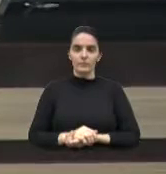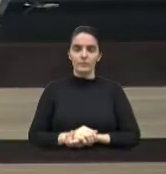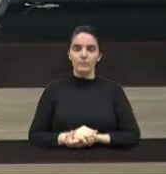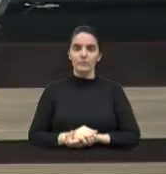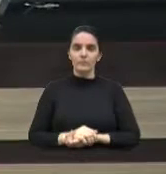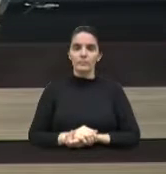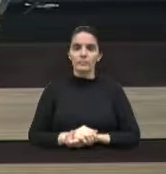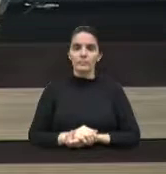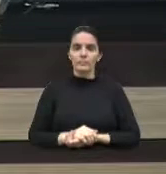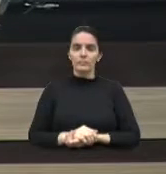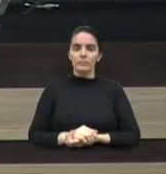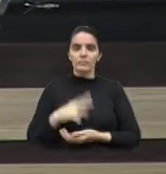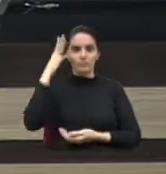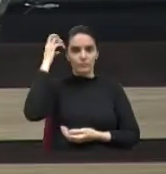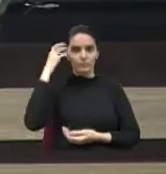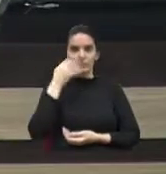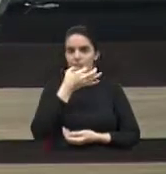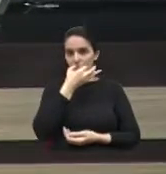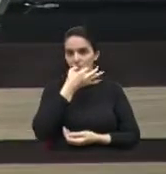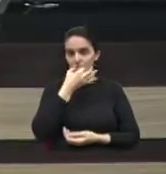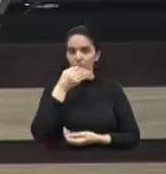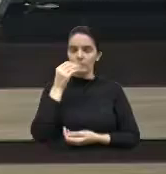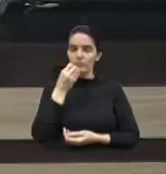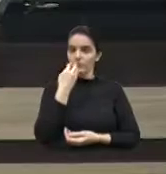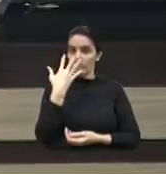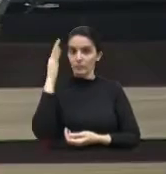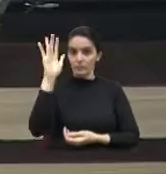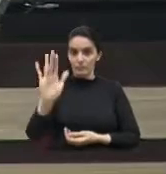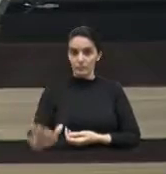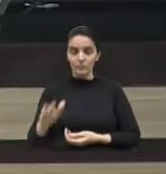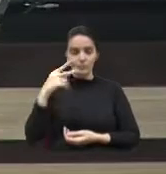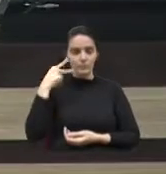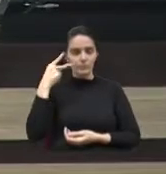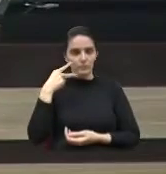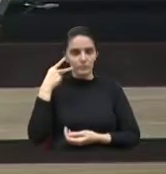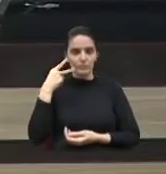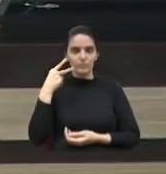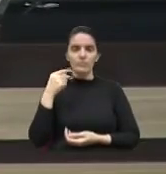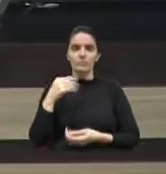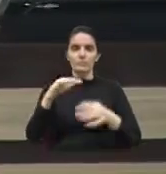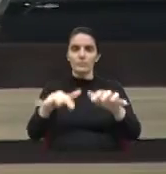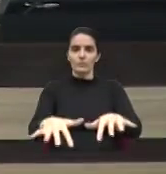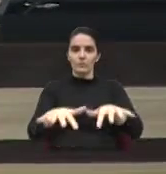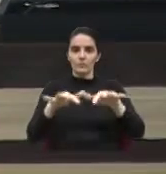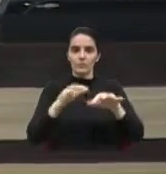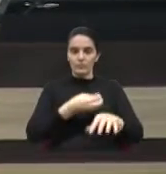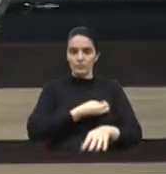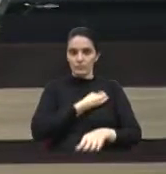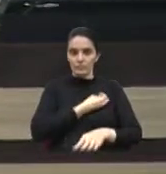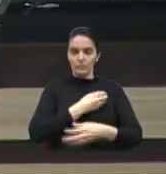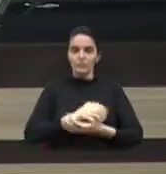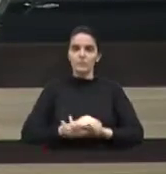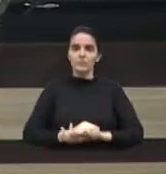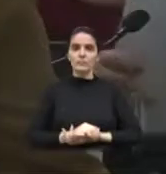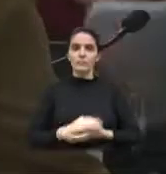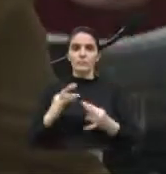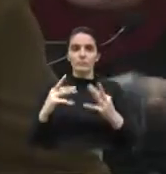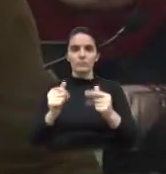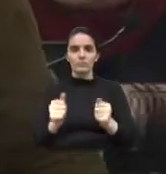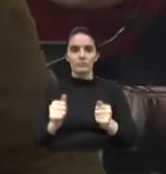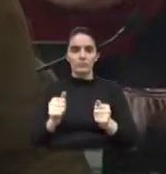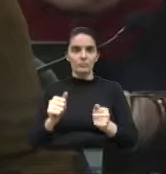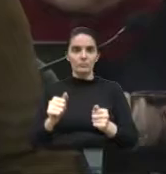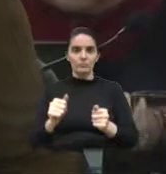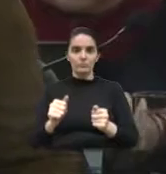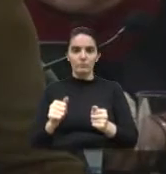Lubogo. Boa tarde, senhor presidente, vereadoras, vereadores, público presente e todos os